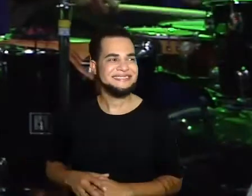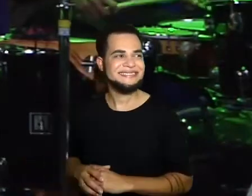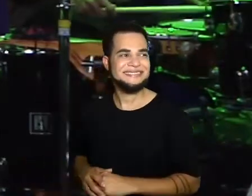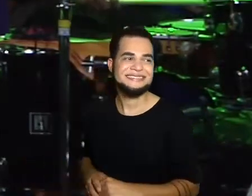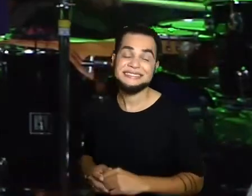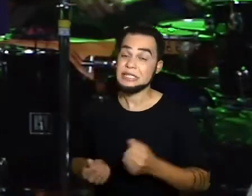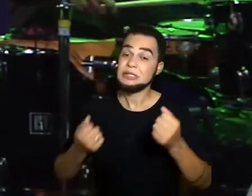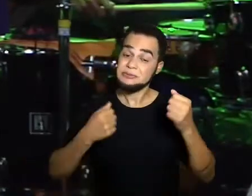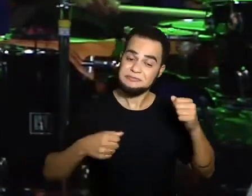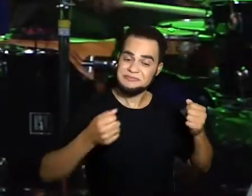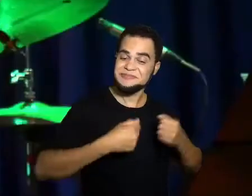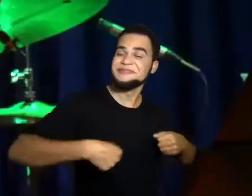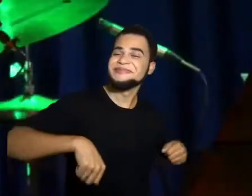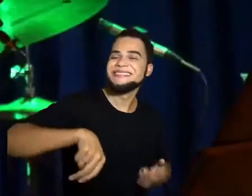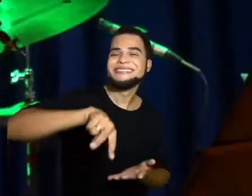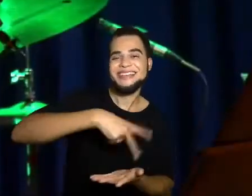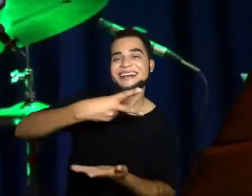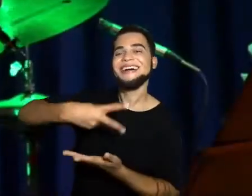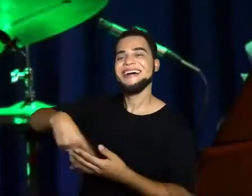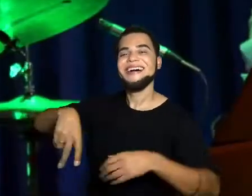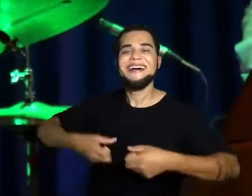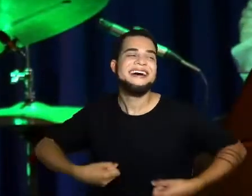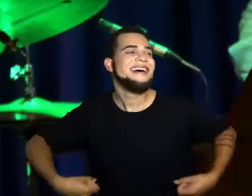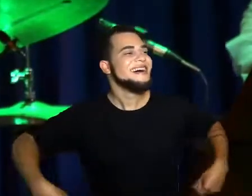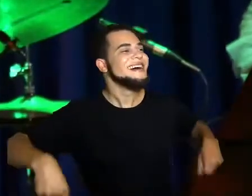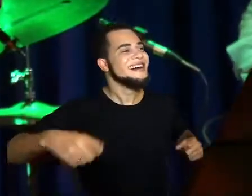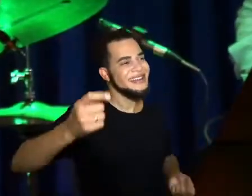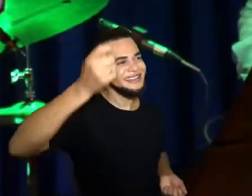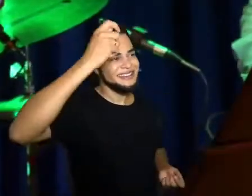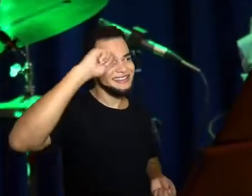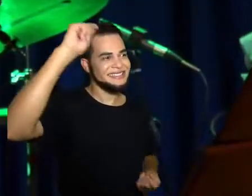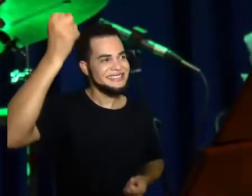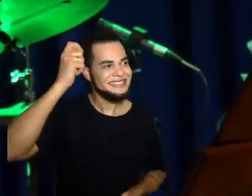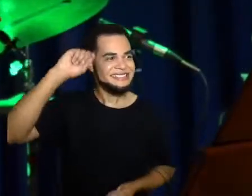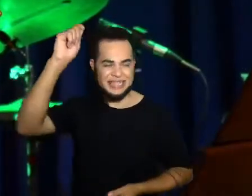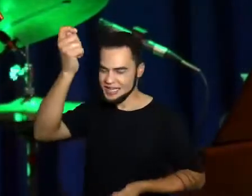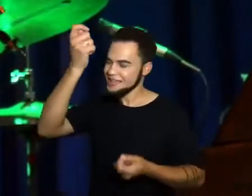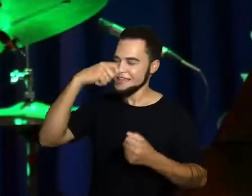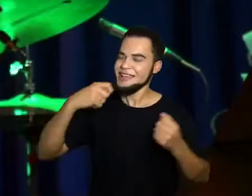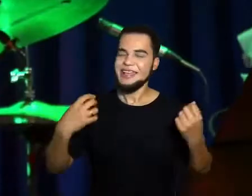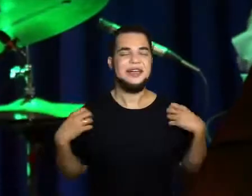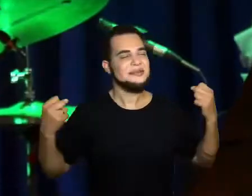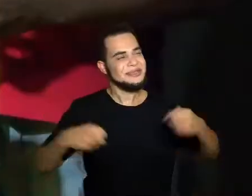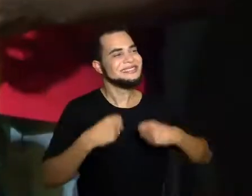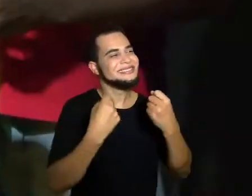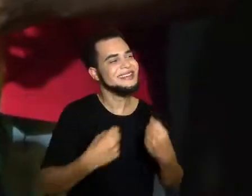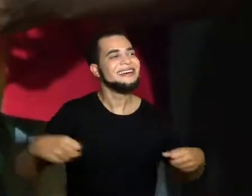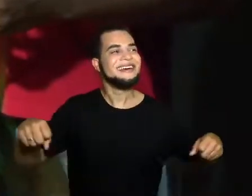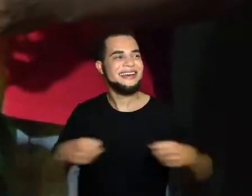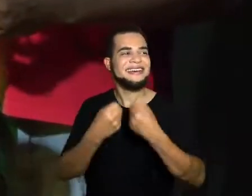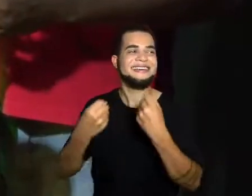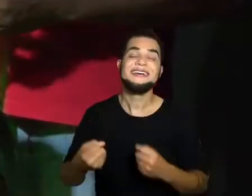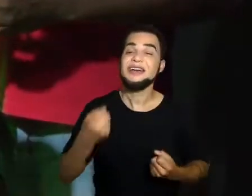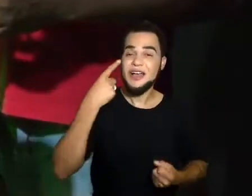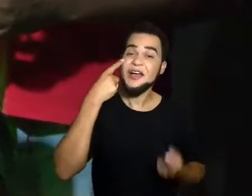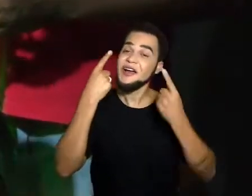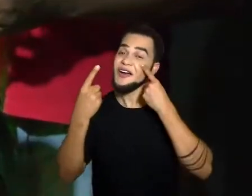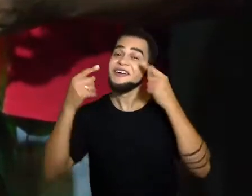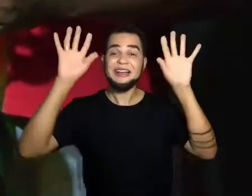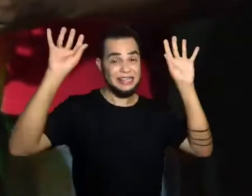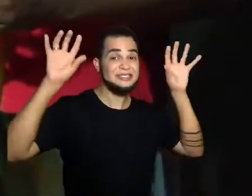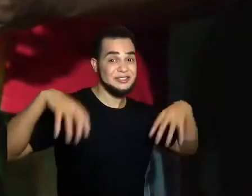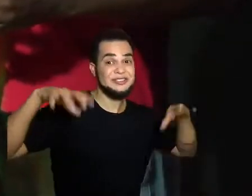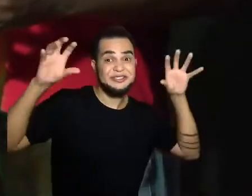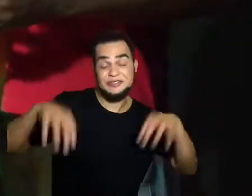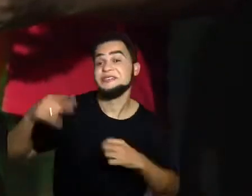Sai a rodada, deu um lenço do capulu. Ela é quadriculada, a blusa do cavaleiro. Sangeia na rie, olha a chuva que vem